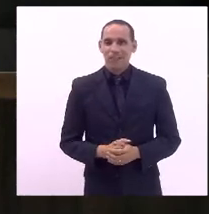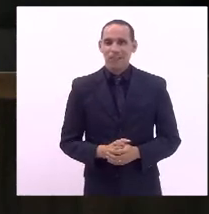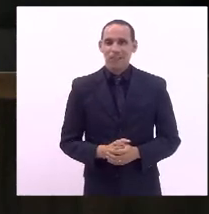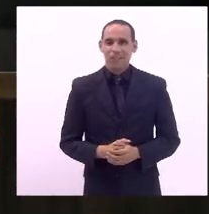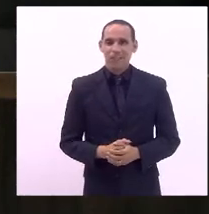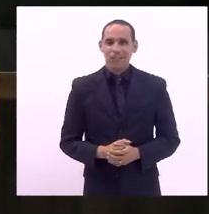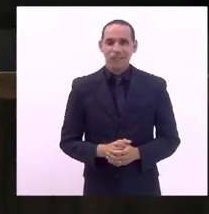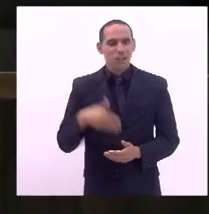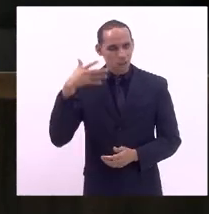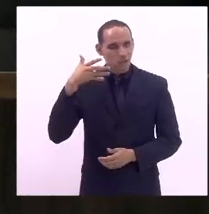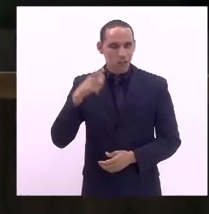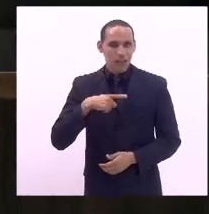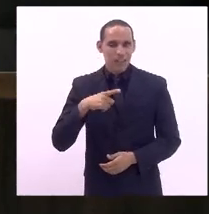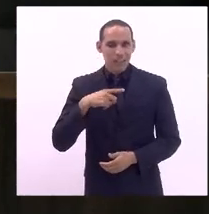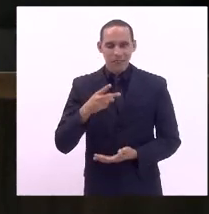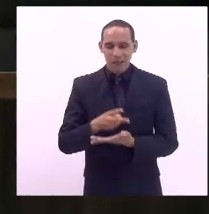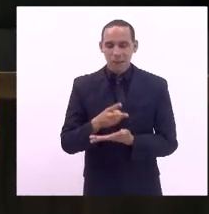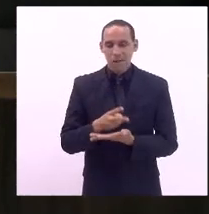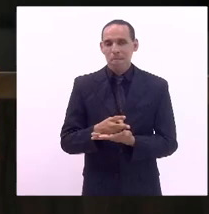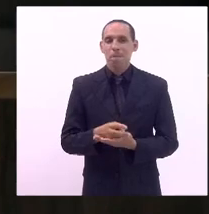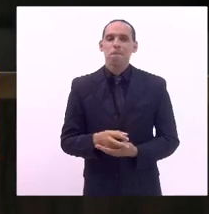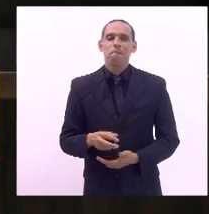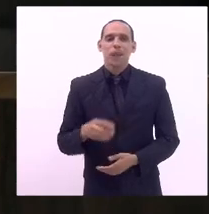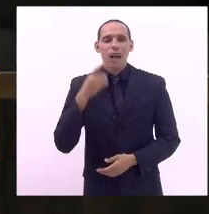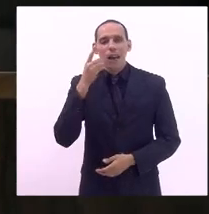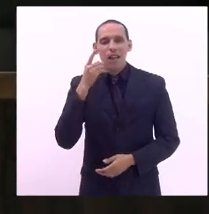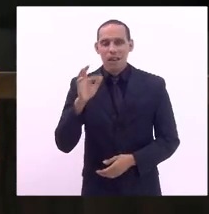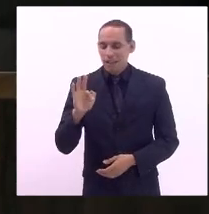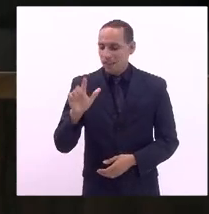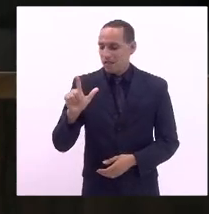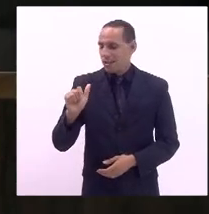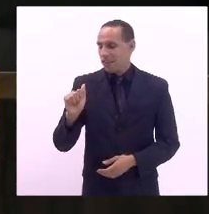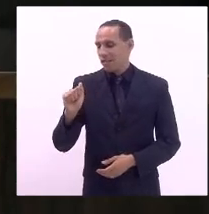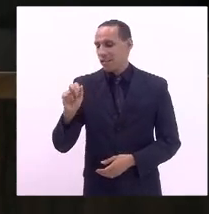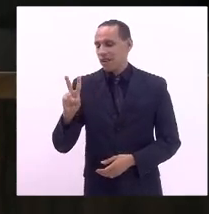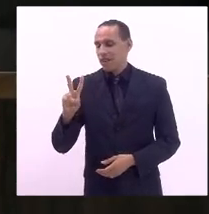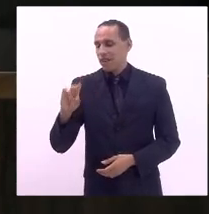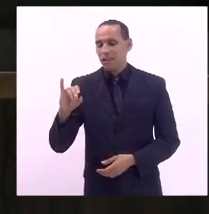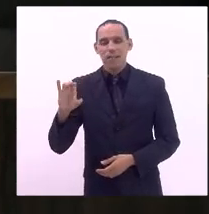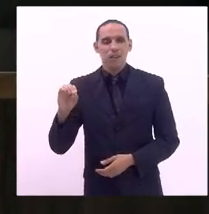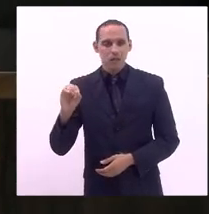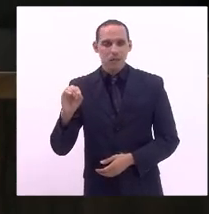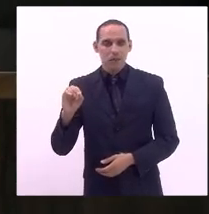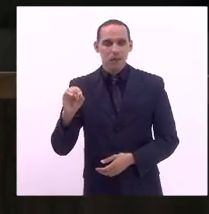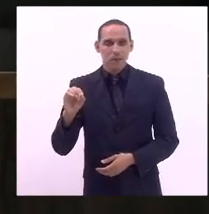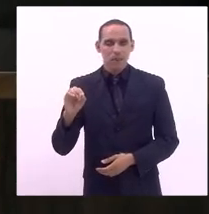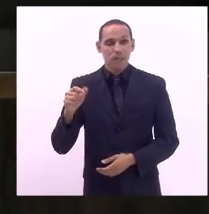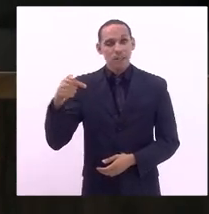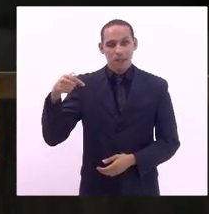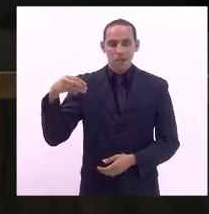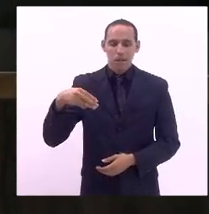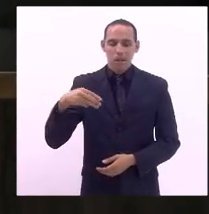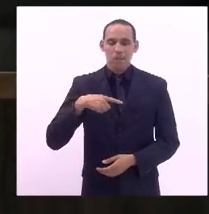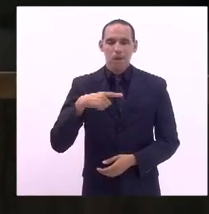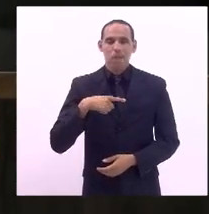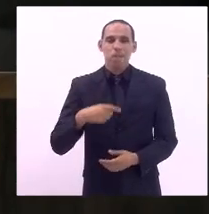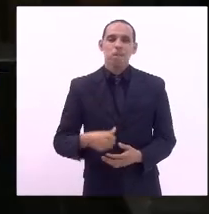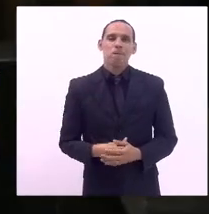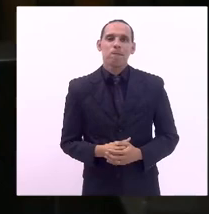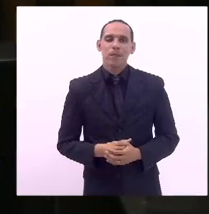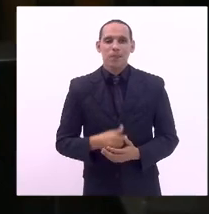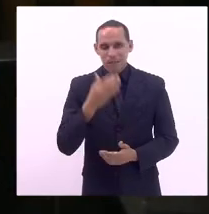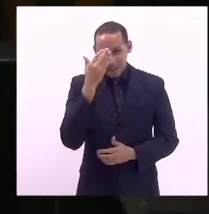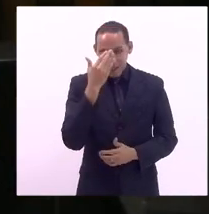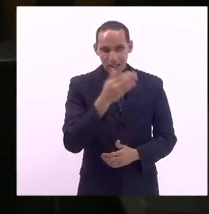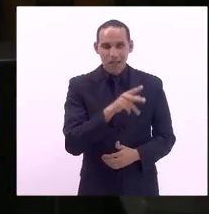Ainda tem oradores inscritos, sim. Deputado Flávio Serafini. Vossa Excelência dispõe de 7 minutos.